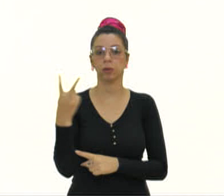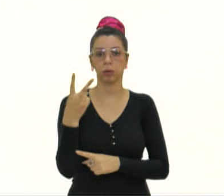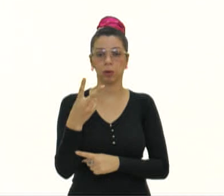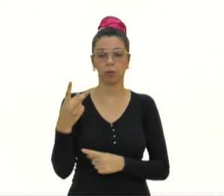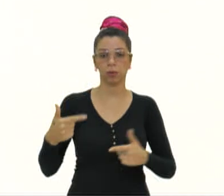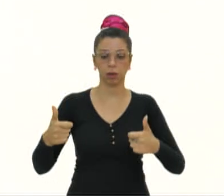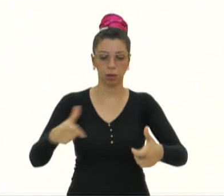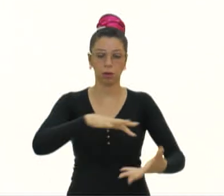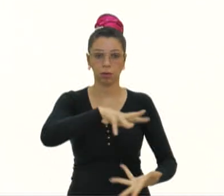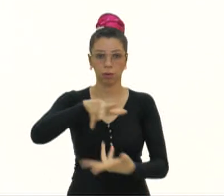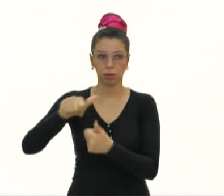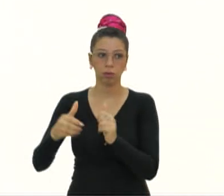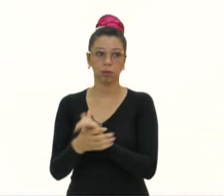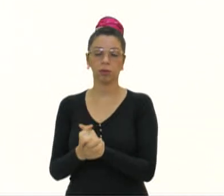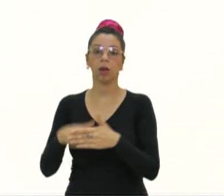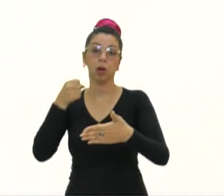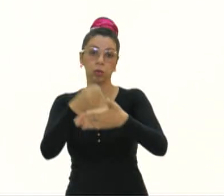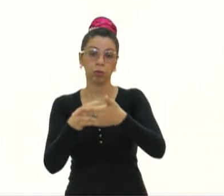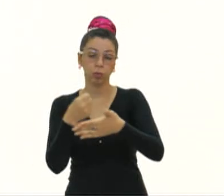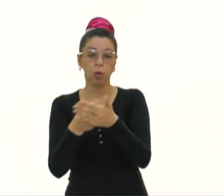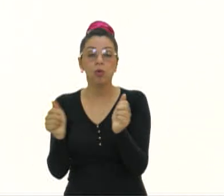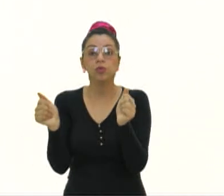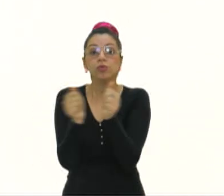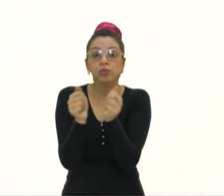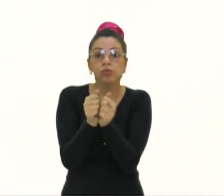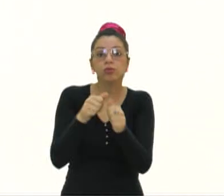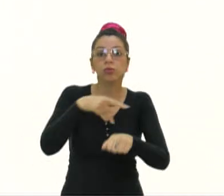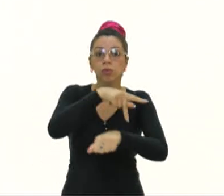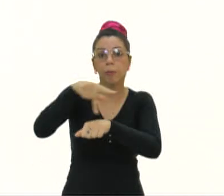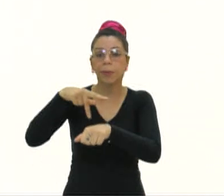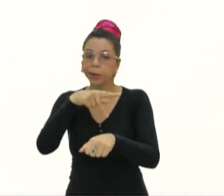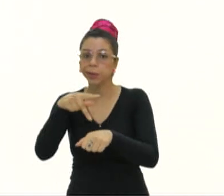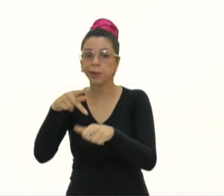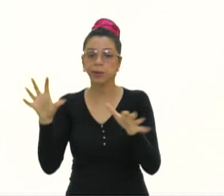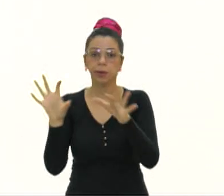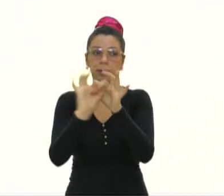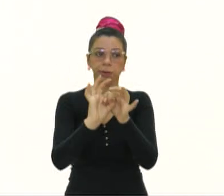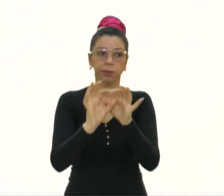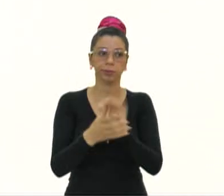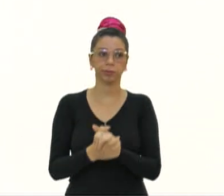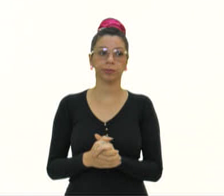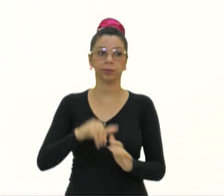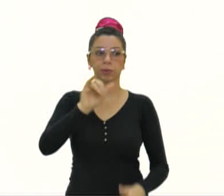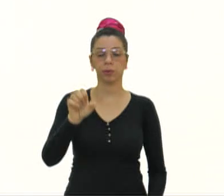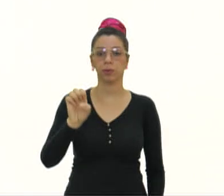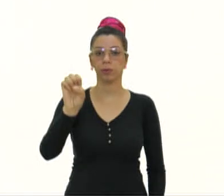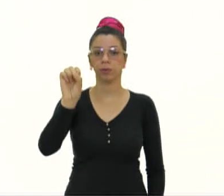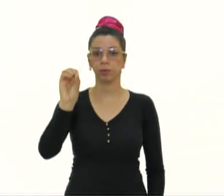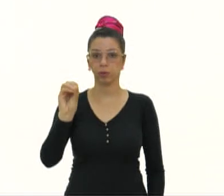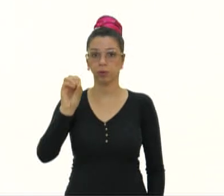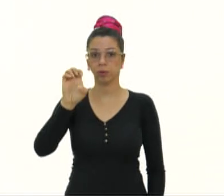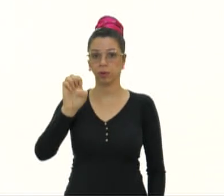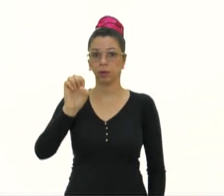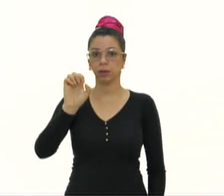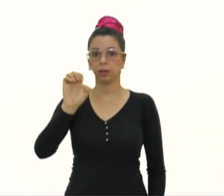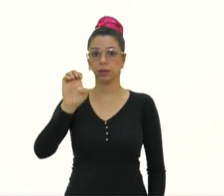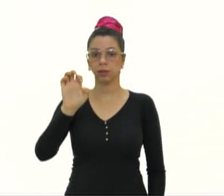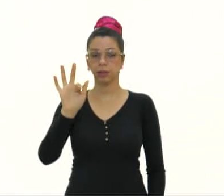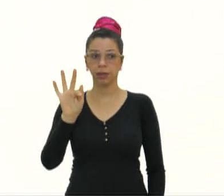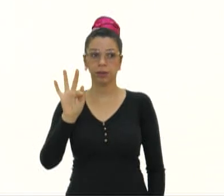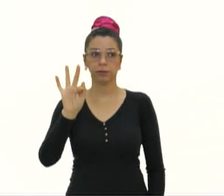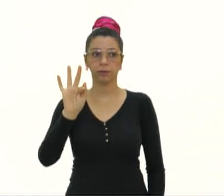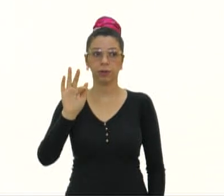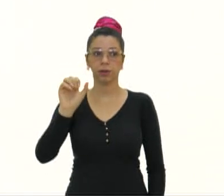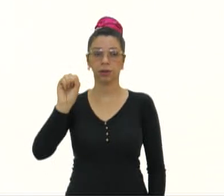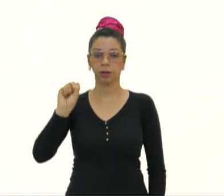Brasil lutou ao lado dos aliados. E Joseph Stalin é o nome do ditador soviético que fez o pacto Ribbentrop-Molotov com Hitler.